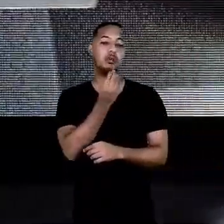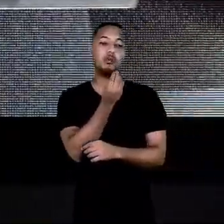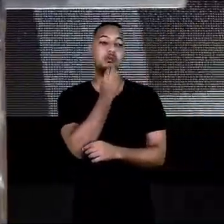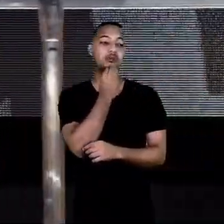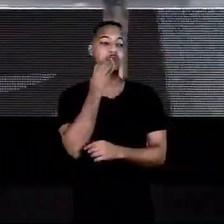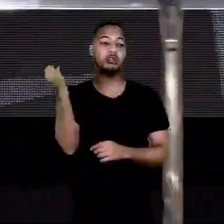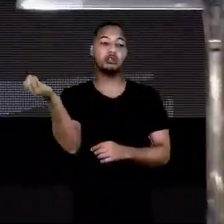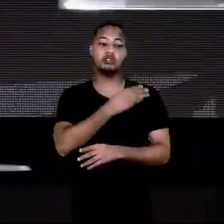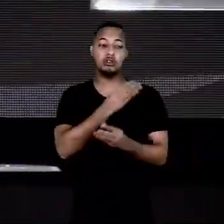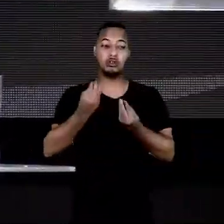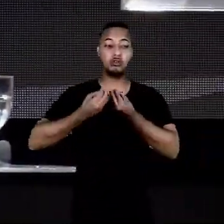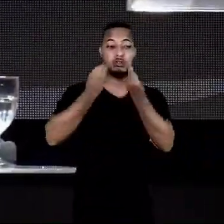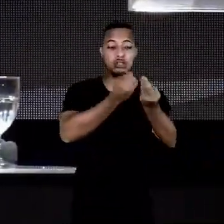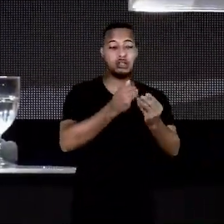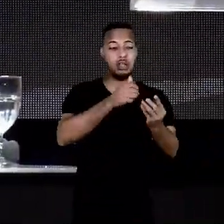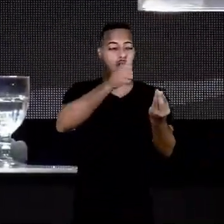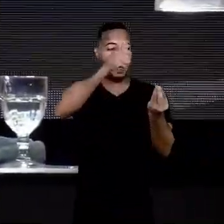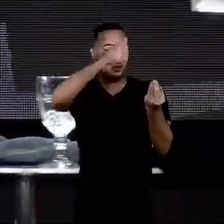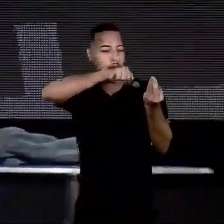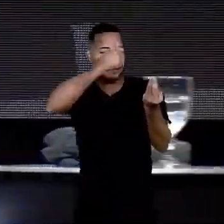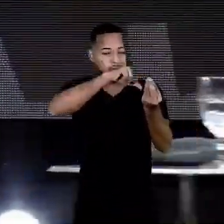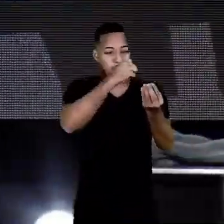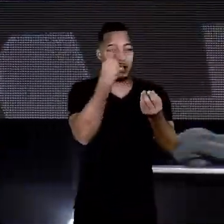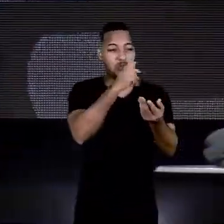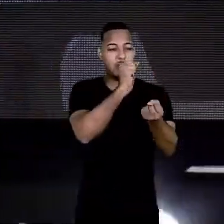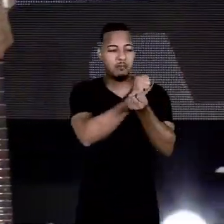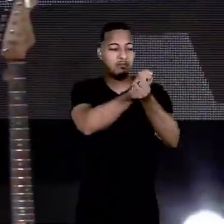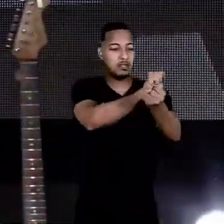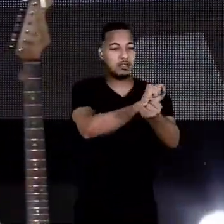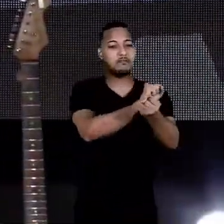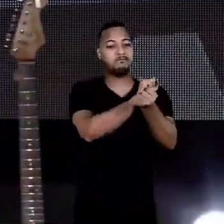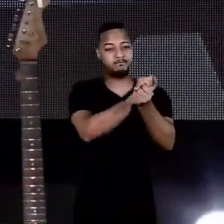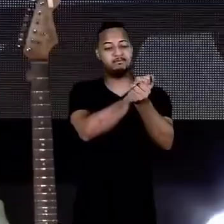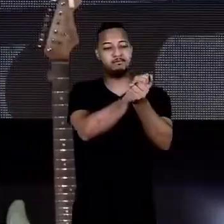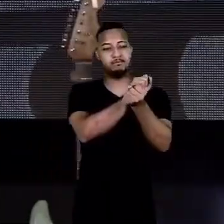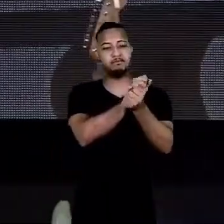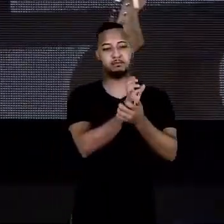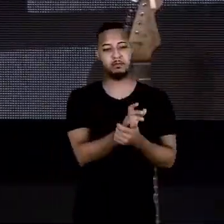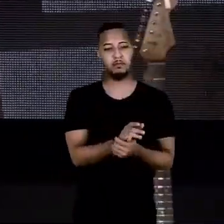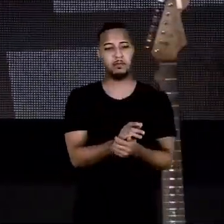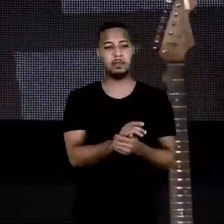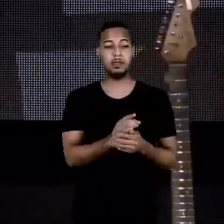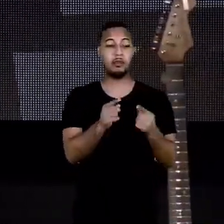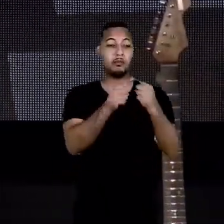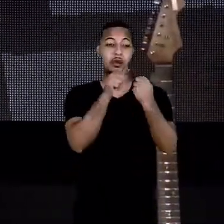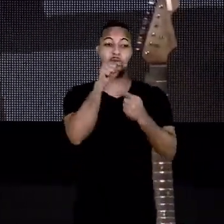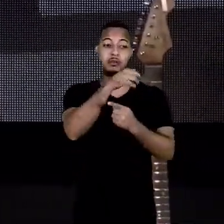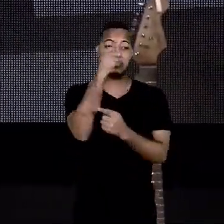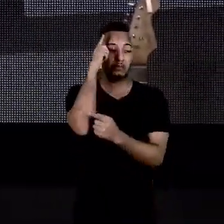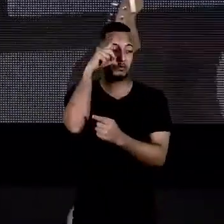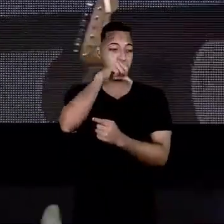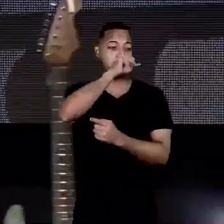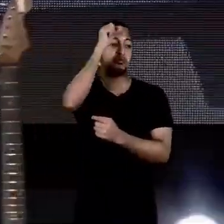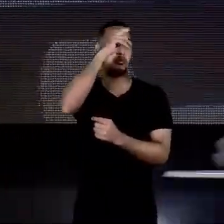dando. Identifique a sua prisão. Identifique o seu cativeiro que você se colocou aí.